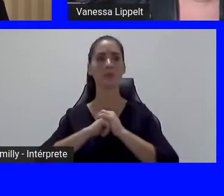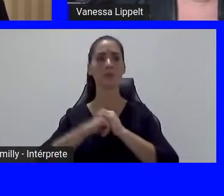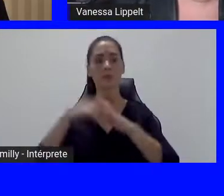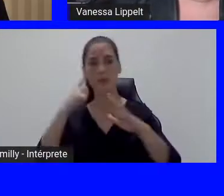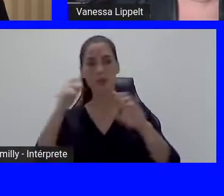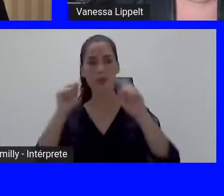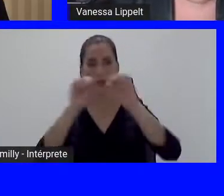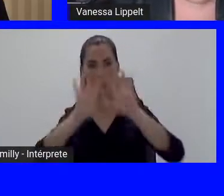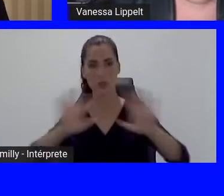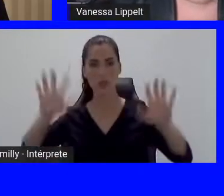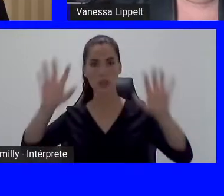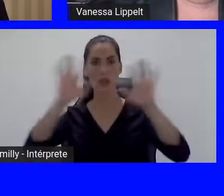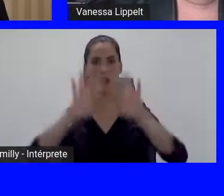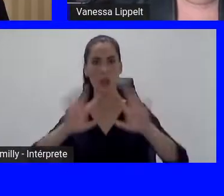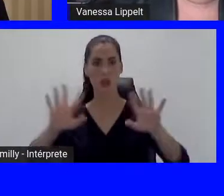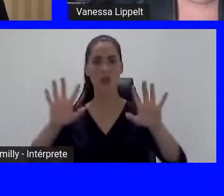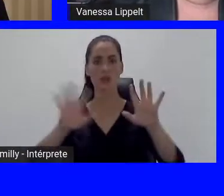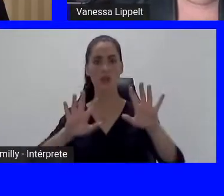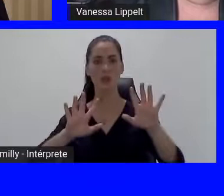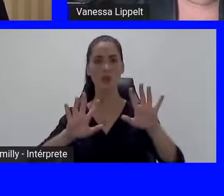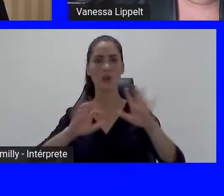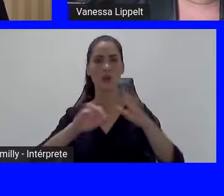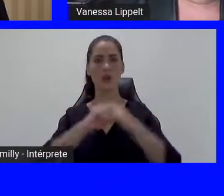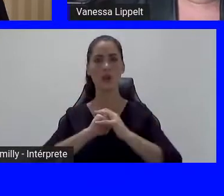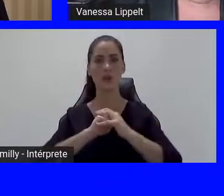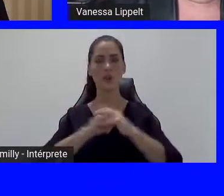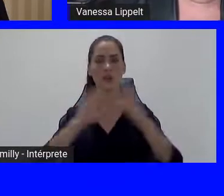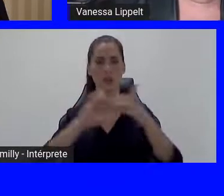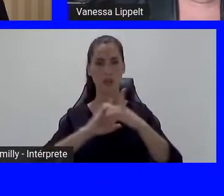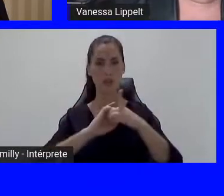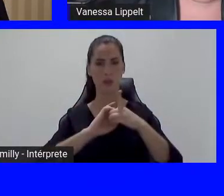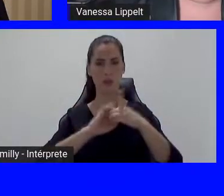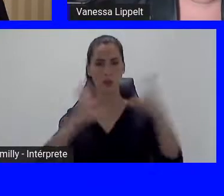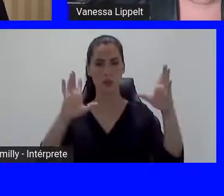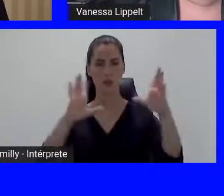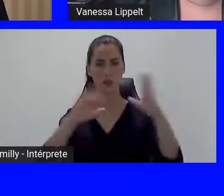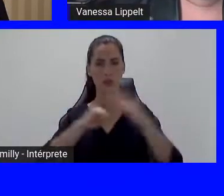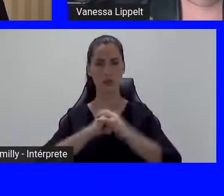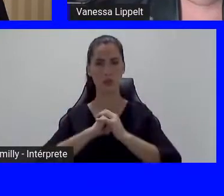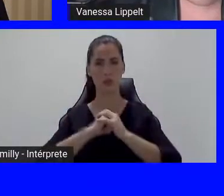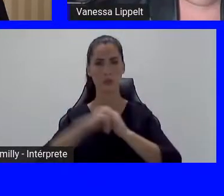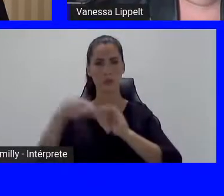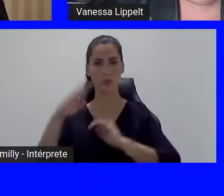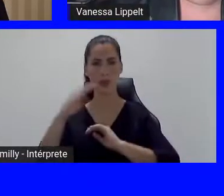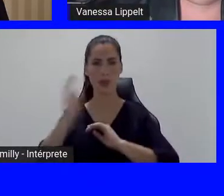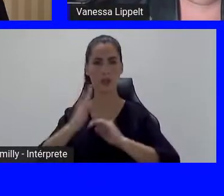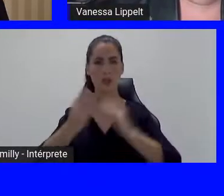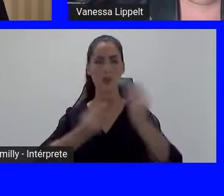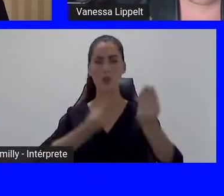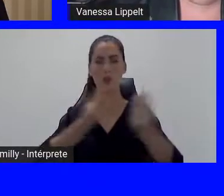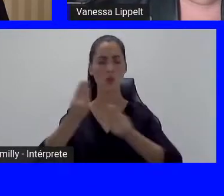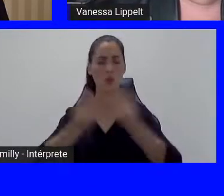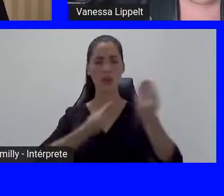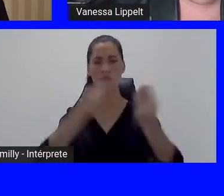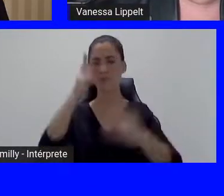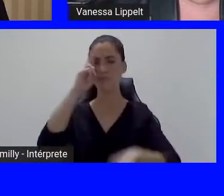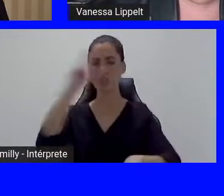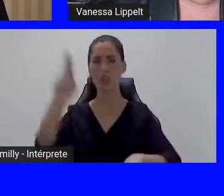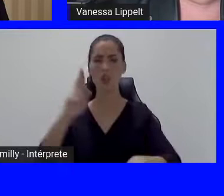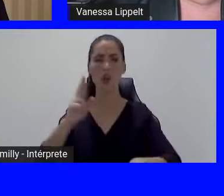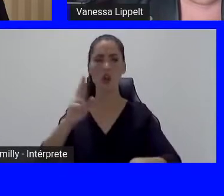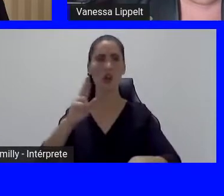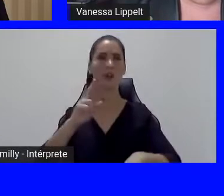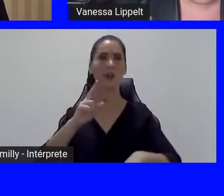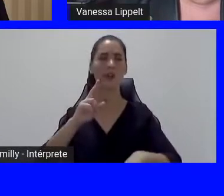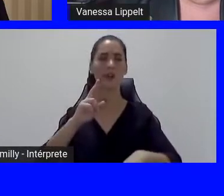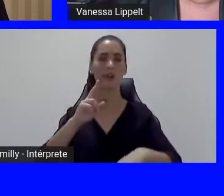da institucionalidade democrática brasileira, por onde a senhora começaria a reconstrução? Quais seriam as prioridades para